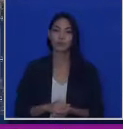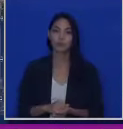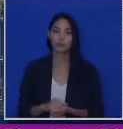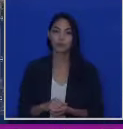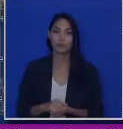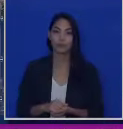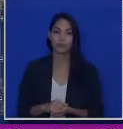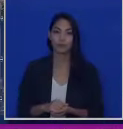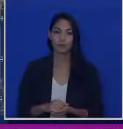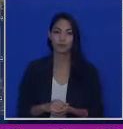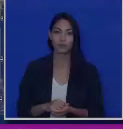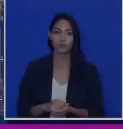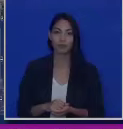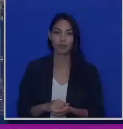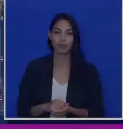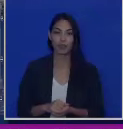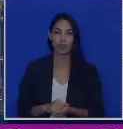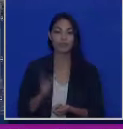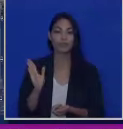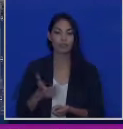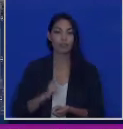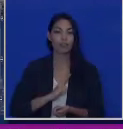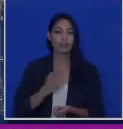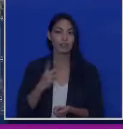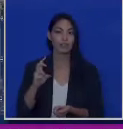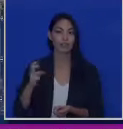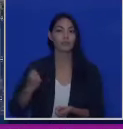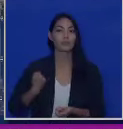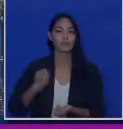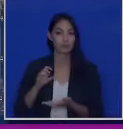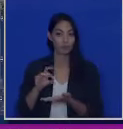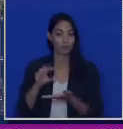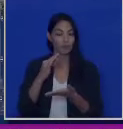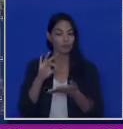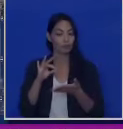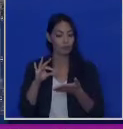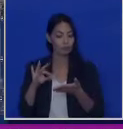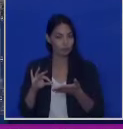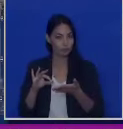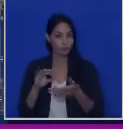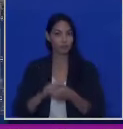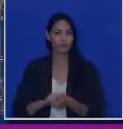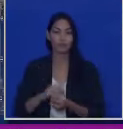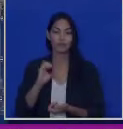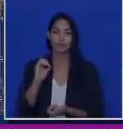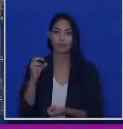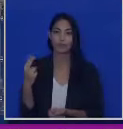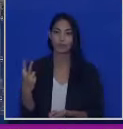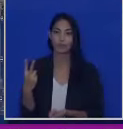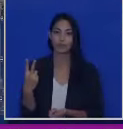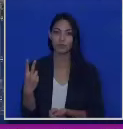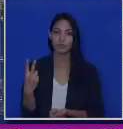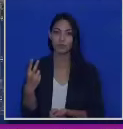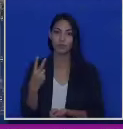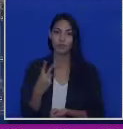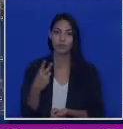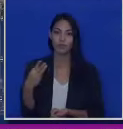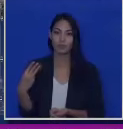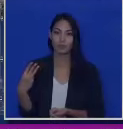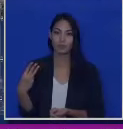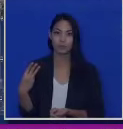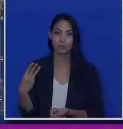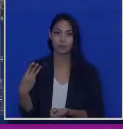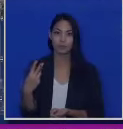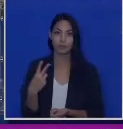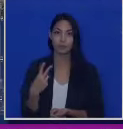12. Temos aqui nossas 15 dezenas da Loto Fácil. Vamos conferir. 02,